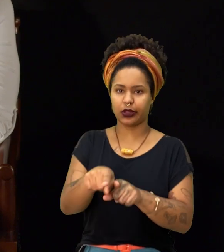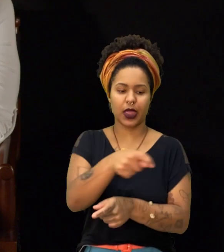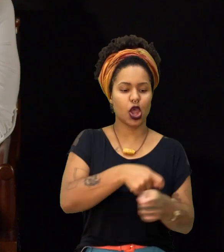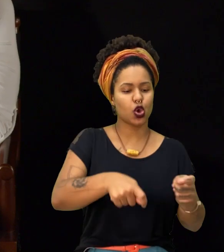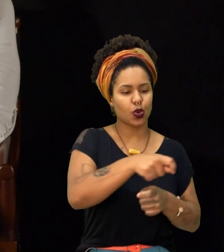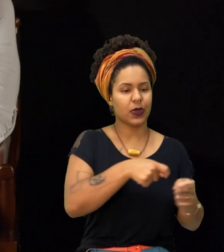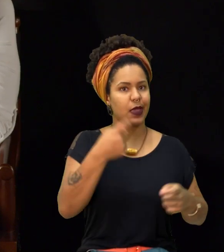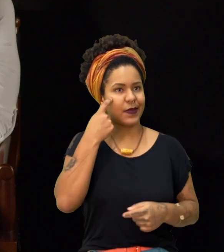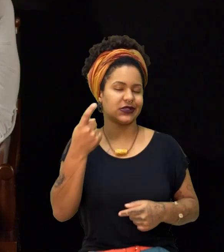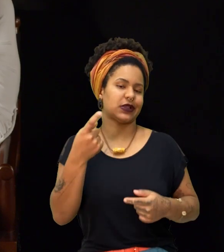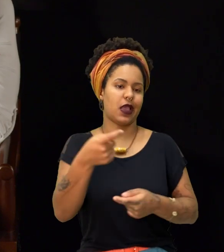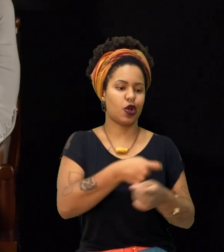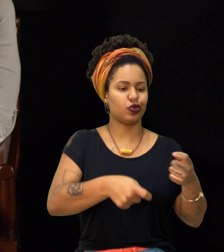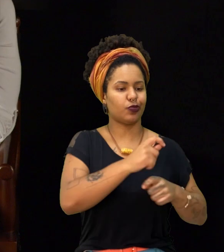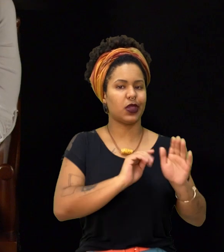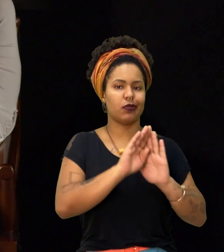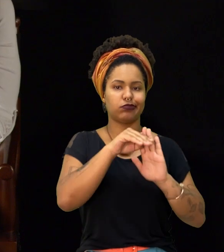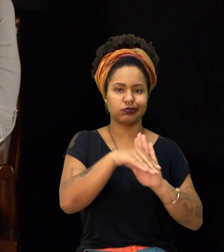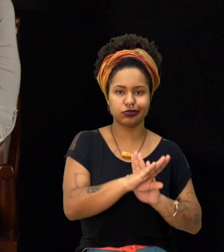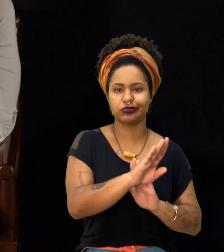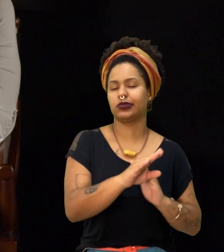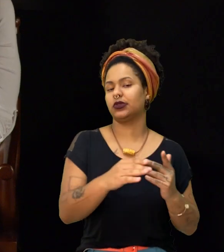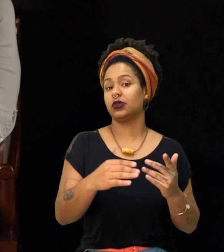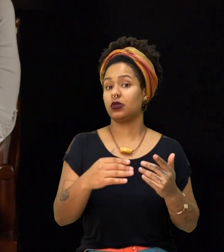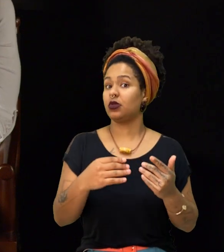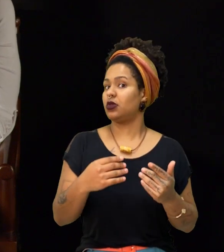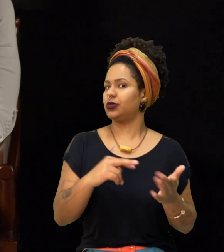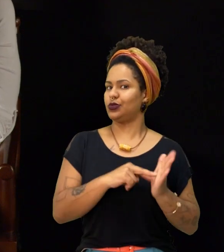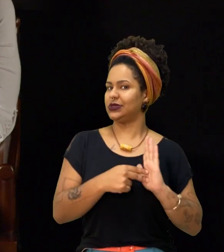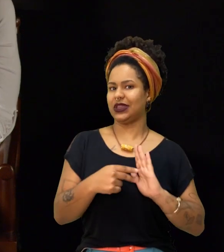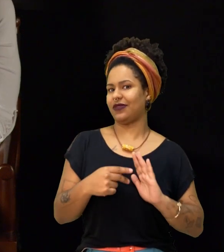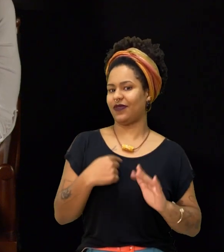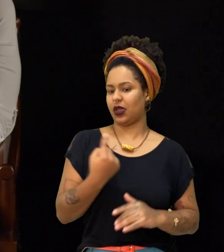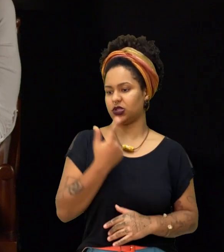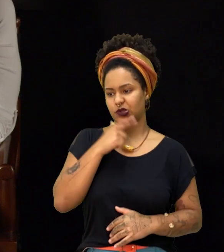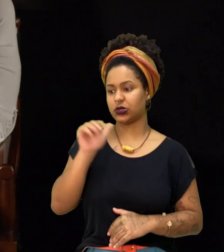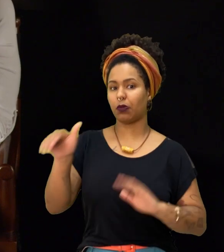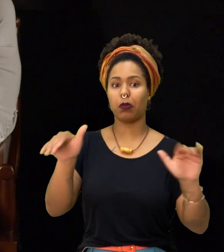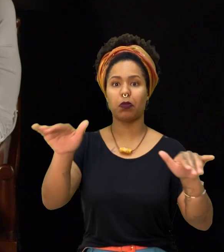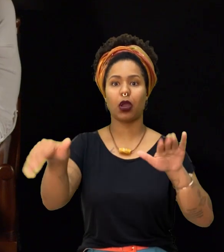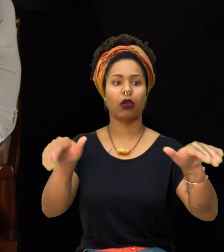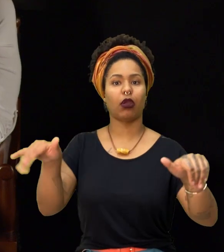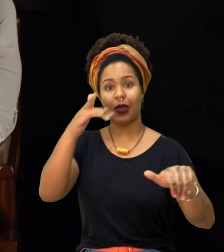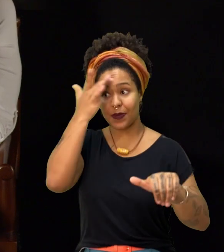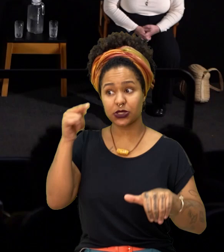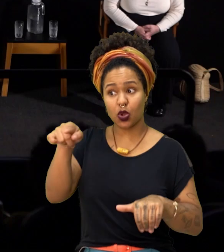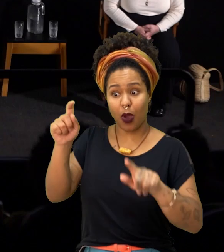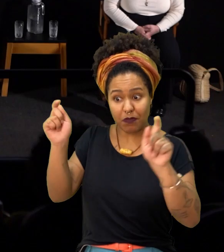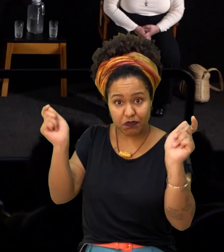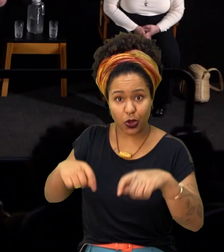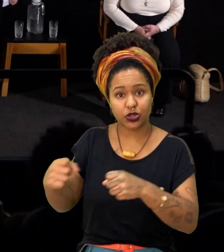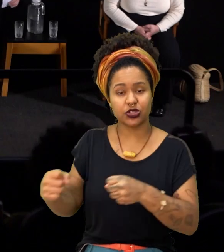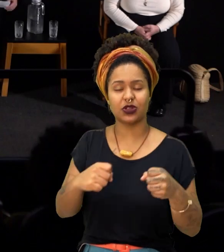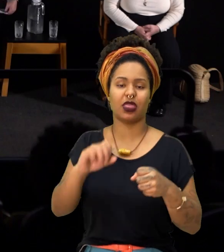economia de decrescimento, etc., não quer dizer que a gente tenha a mobilização daqueles que são capazes de decidir sobre isso. E se a gente olhar